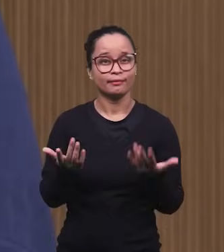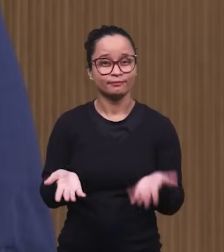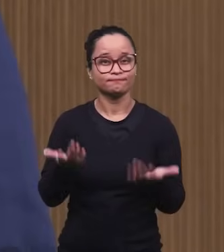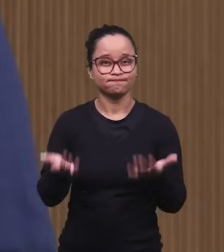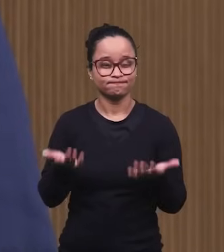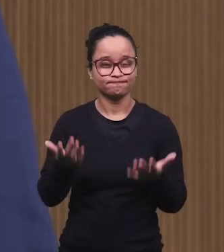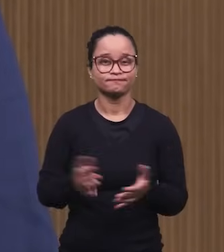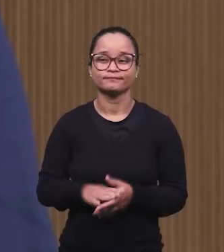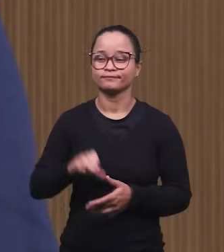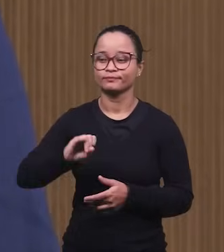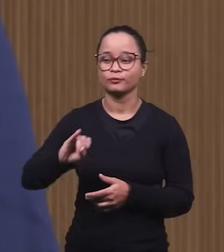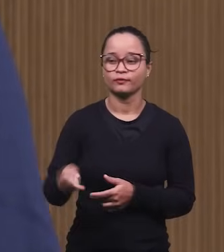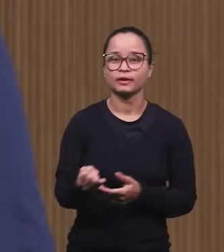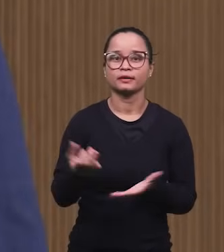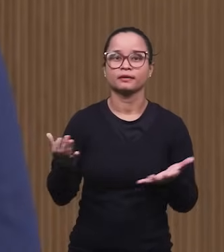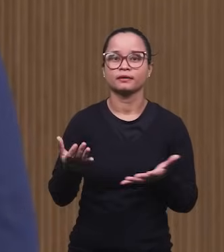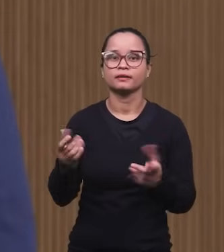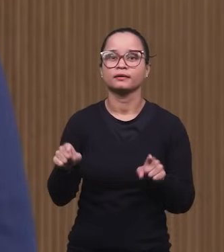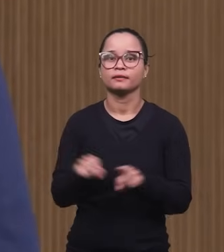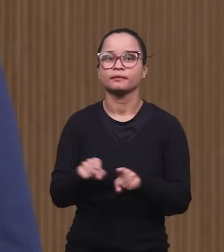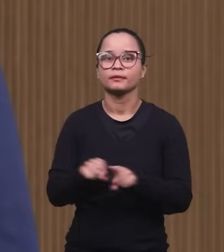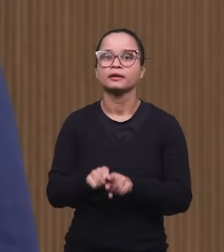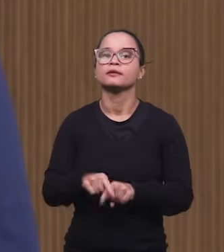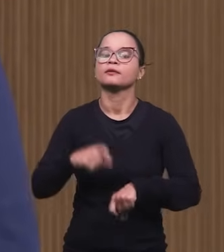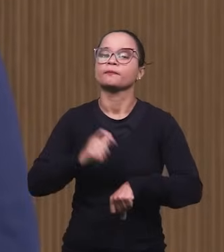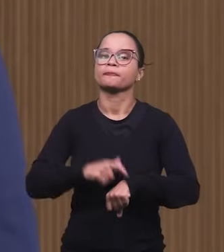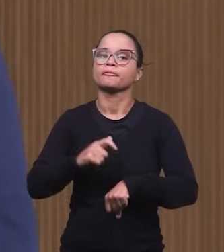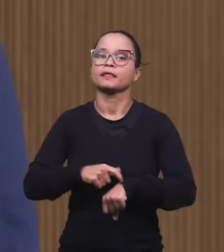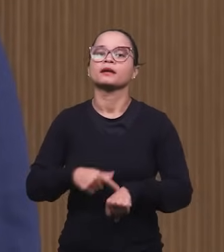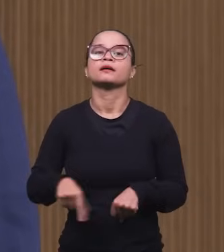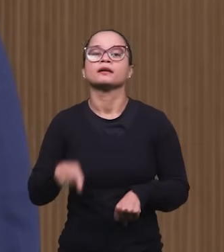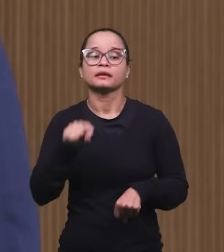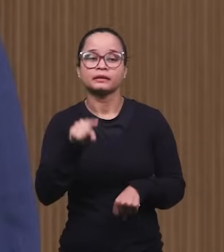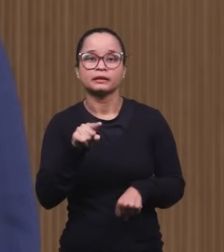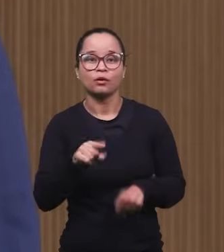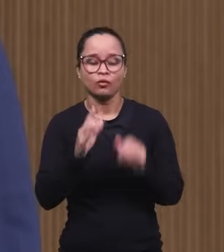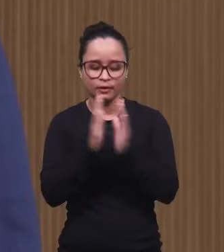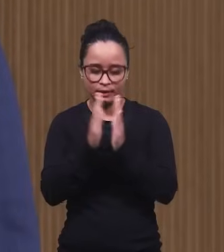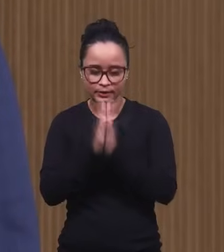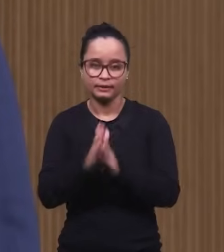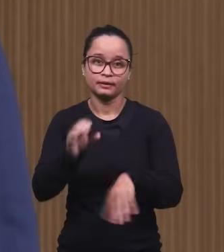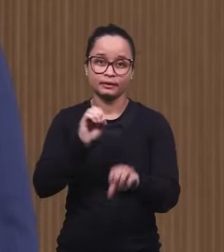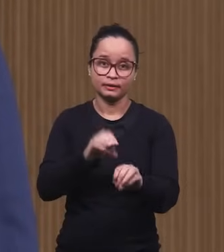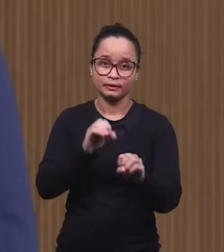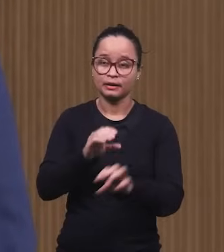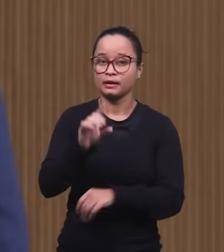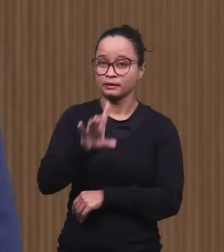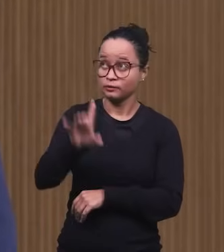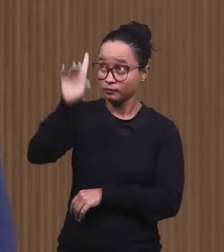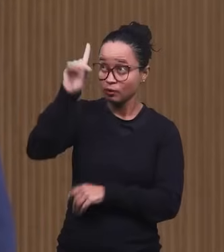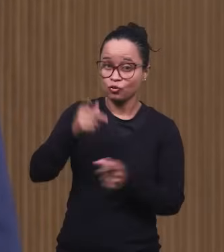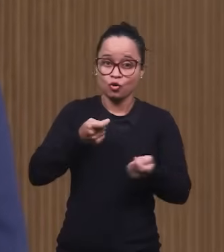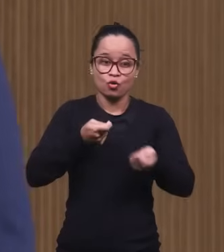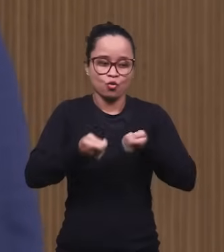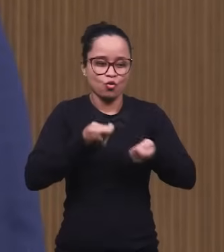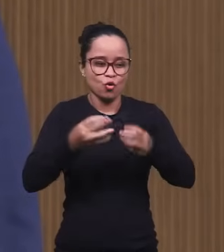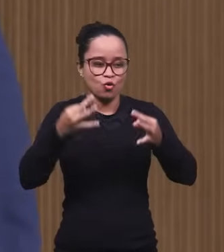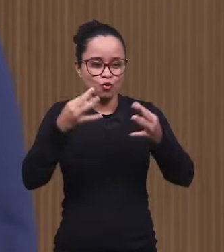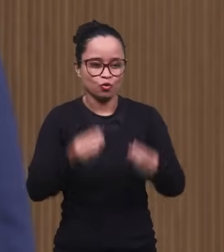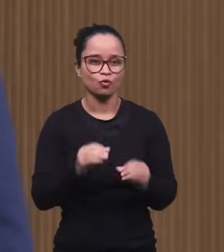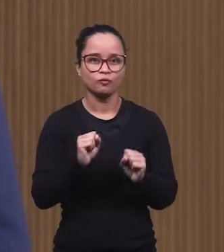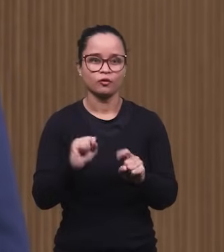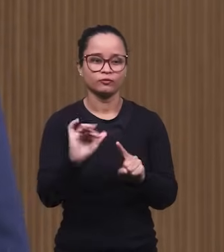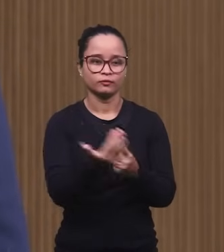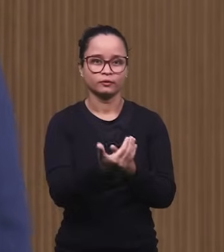leveza, e aproveitar o momento, orar com os nossos alunos, ensinar que existe um Deus que está no controle de todas as coisas,